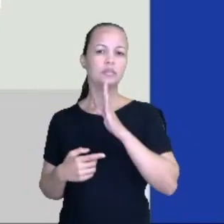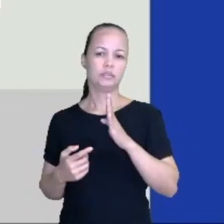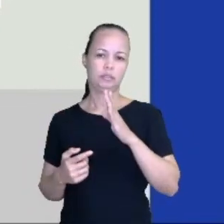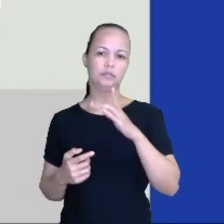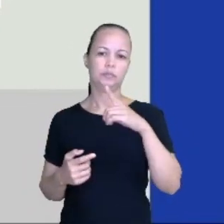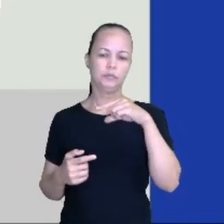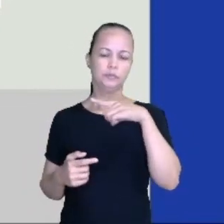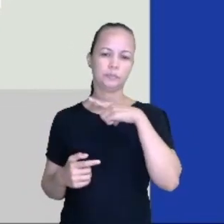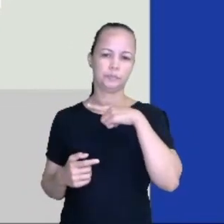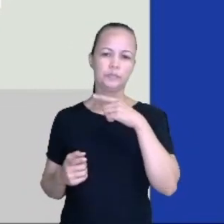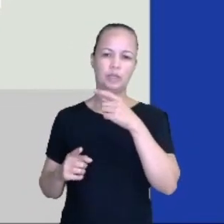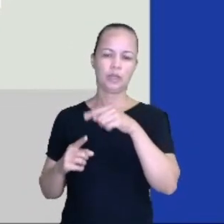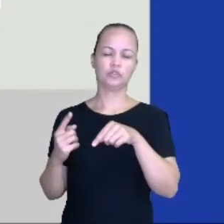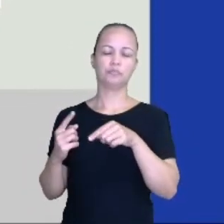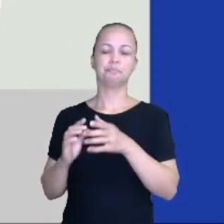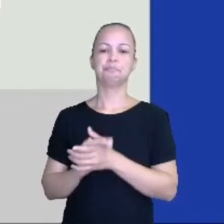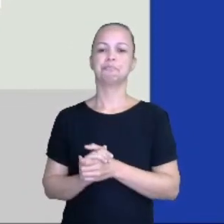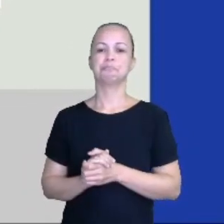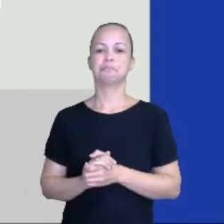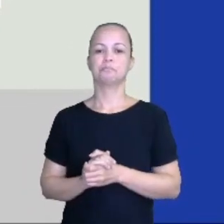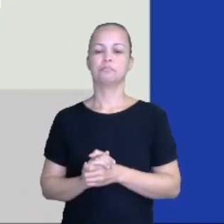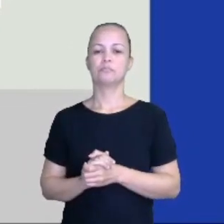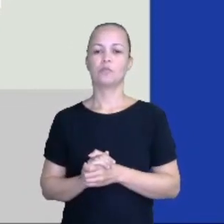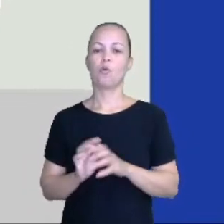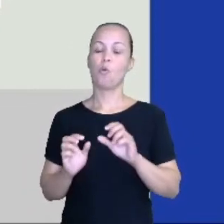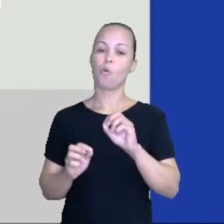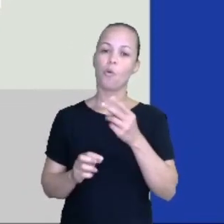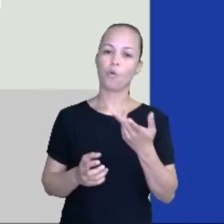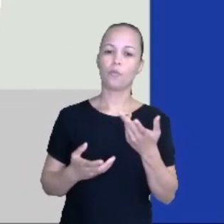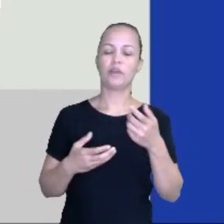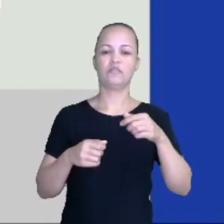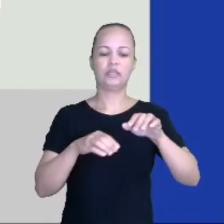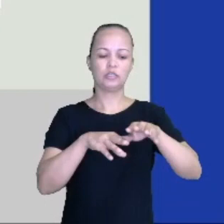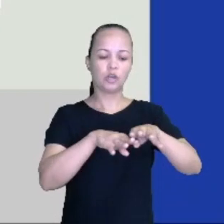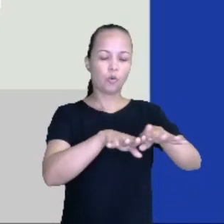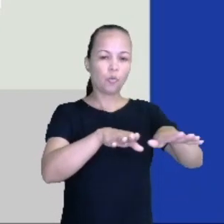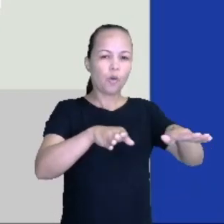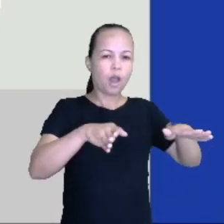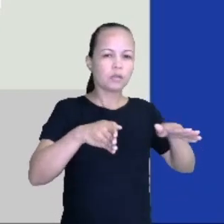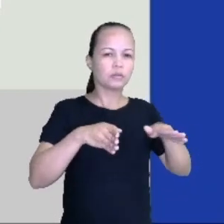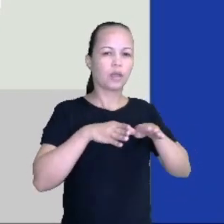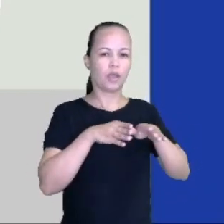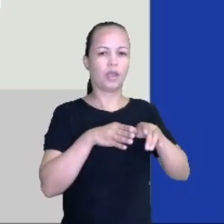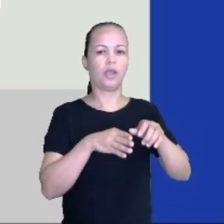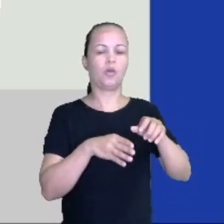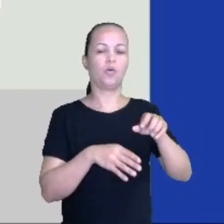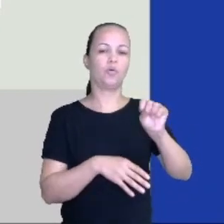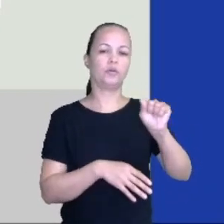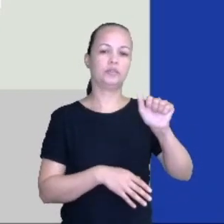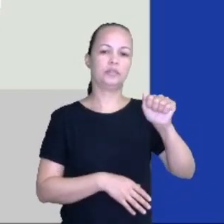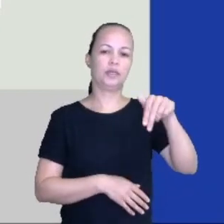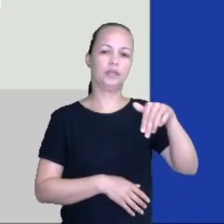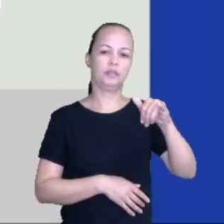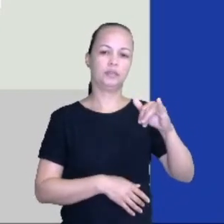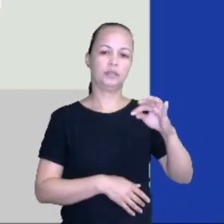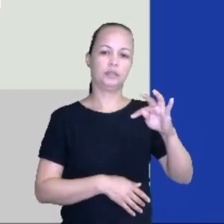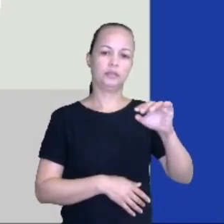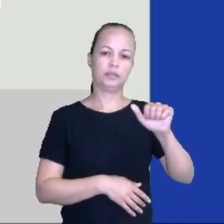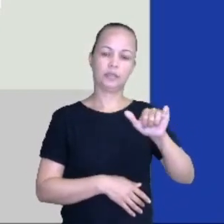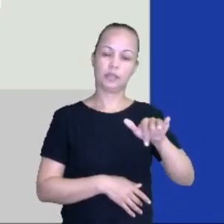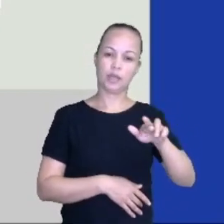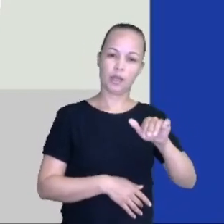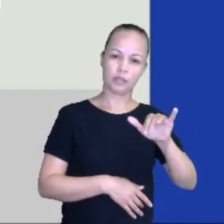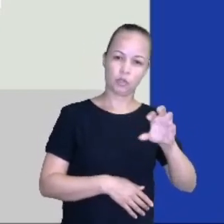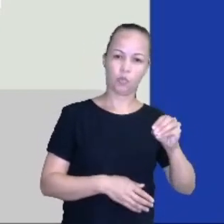ter lixão, tá? Ou ele vai, geralmente, para o aterro sanitário. tá? Lugares onde o lixo ali